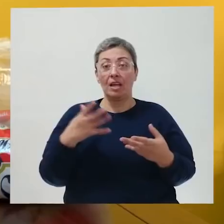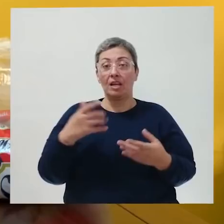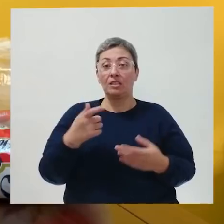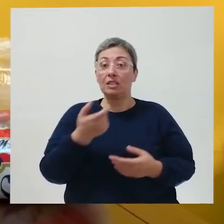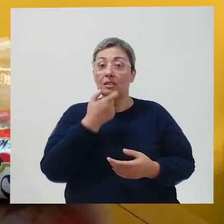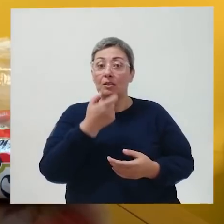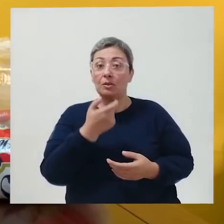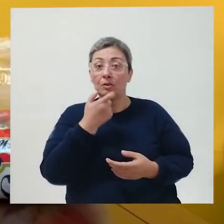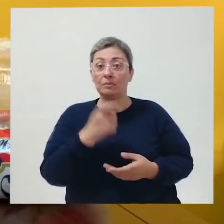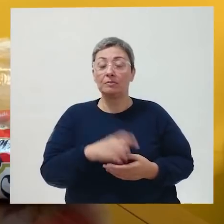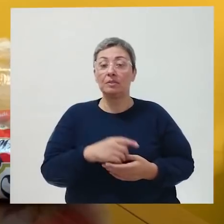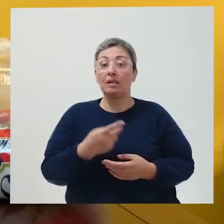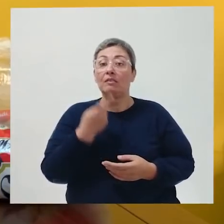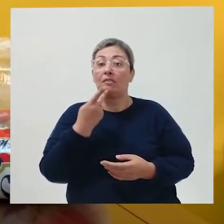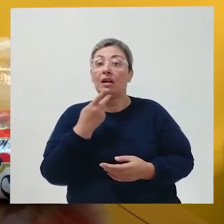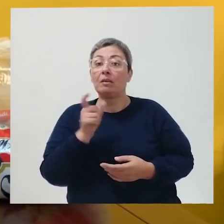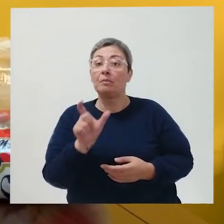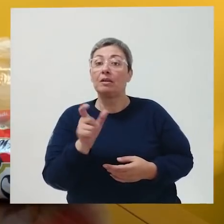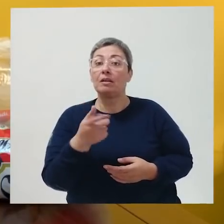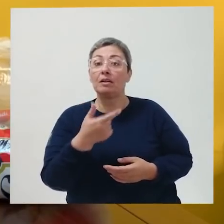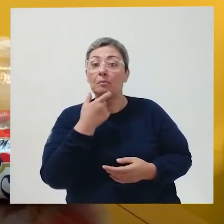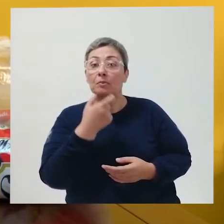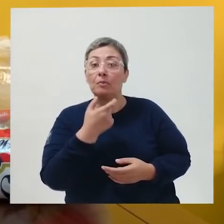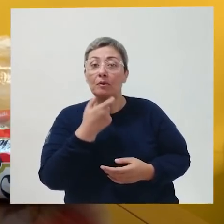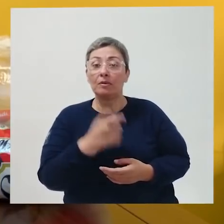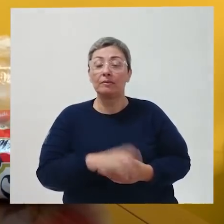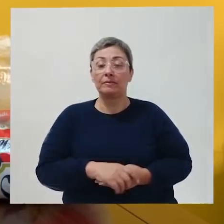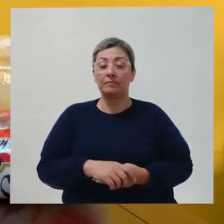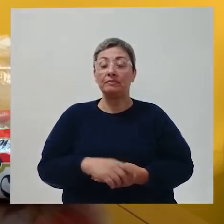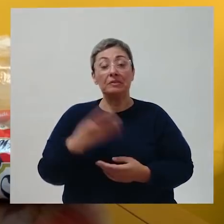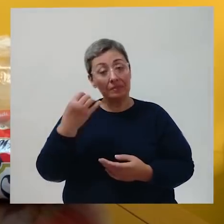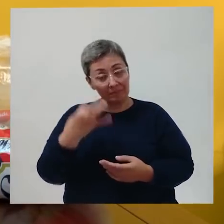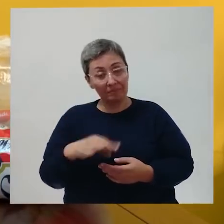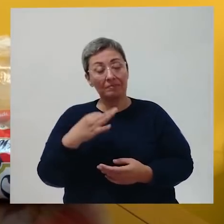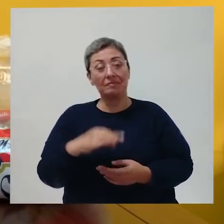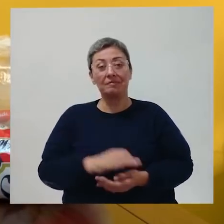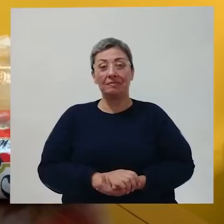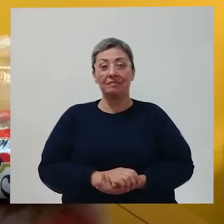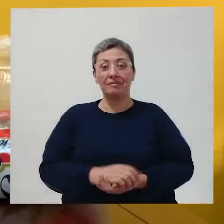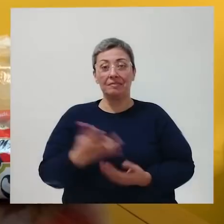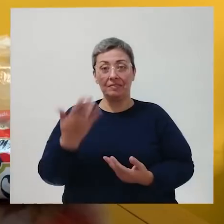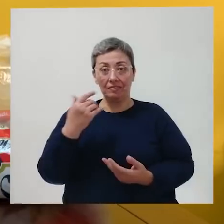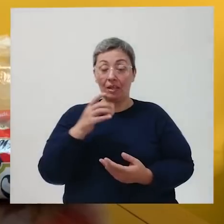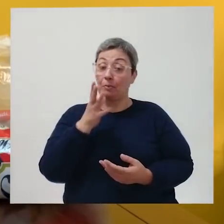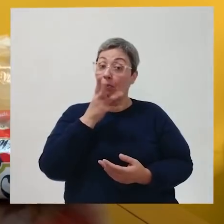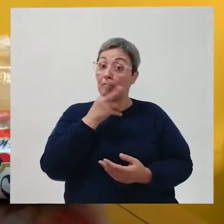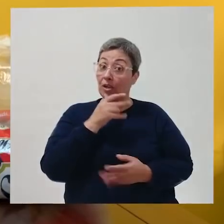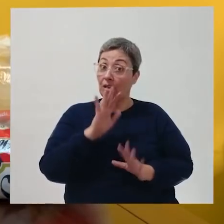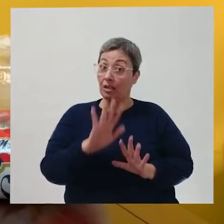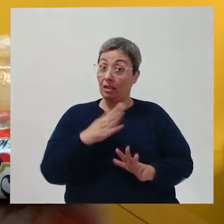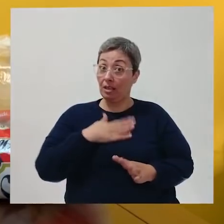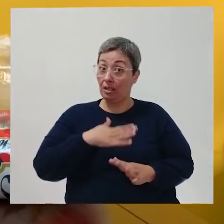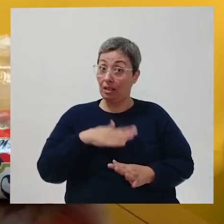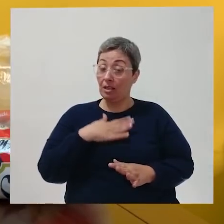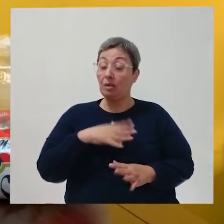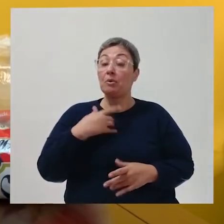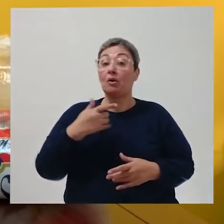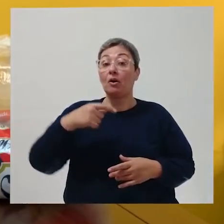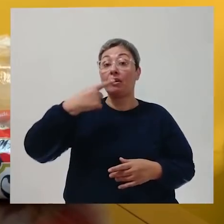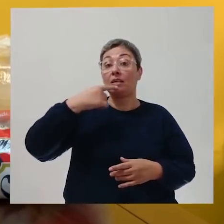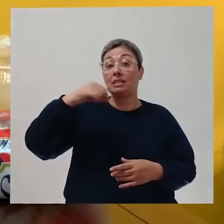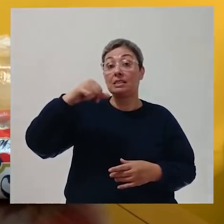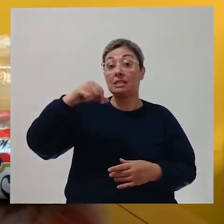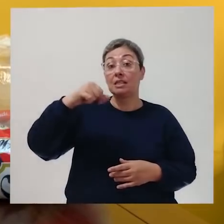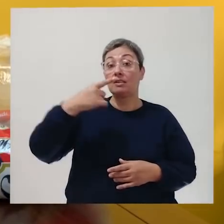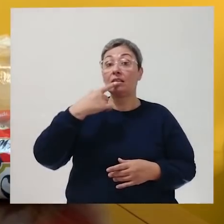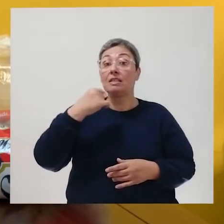Essa é bolacha. Fala, bolacha. Bolacha. Isso, vamos devagar. Me entrega o